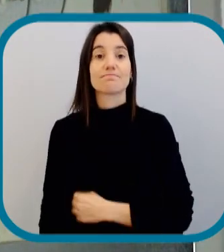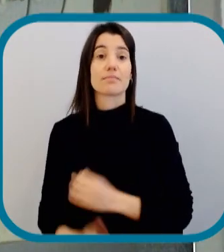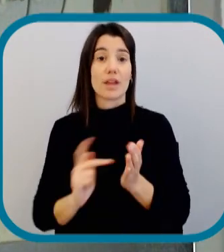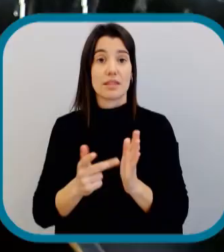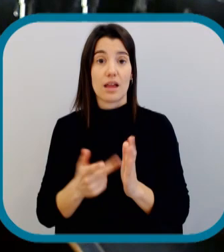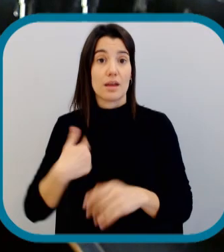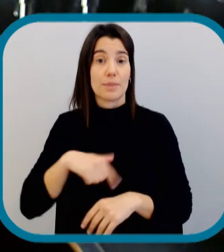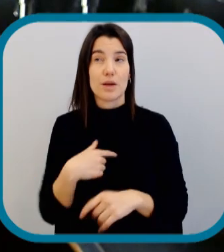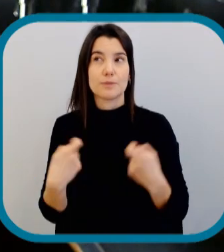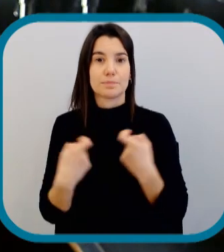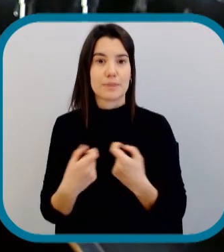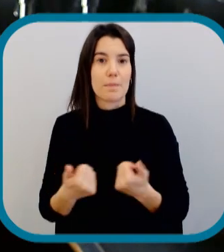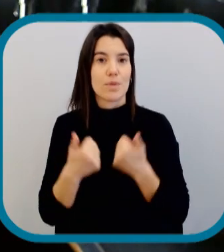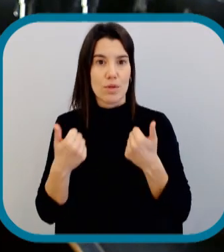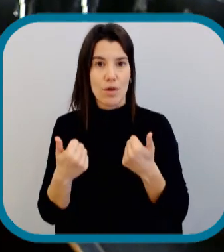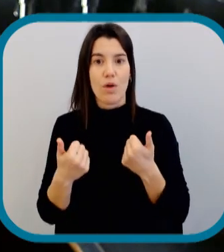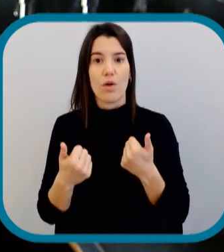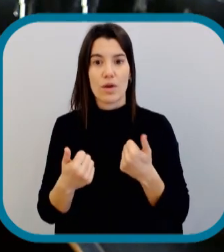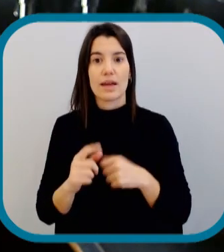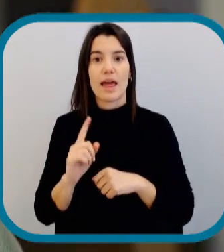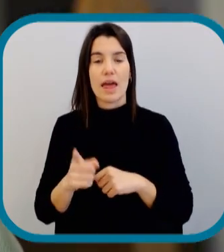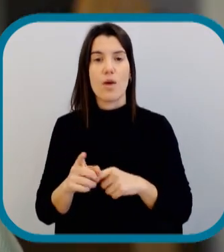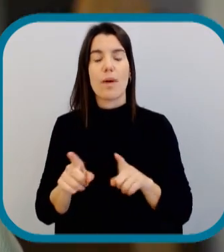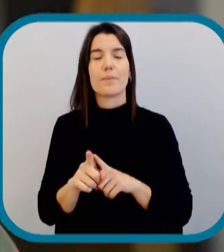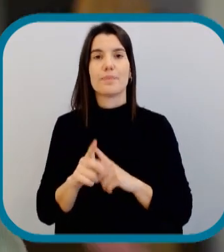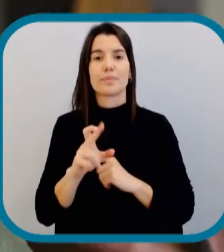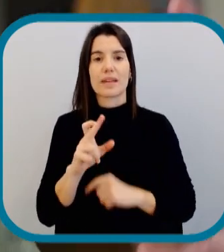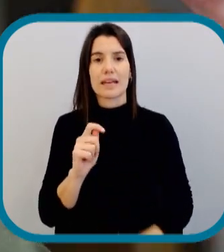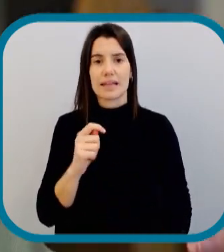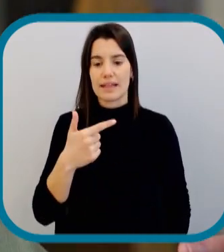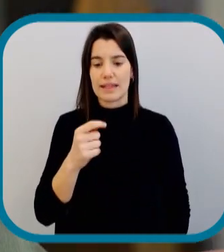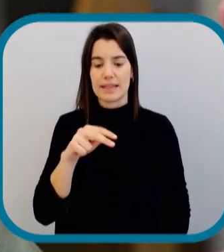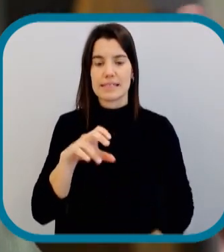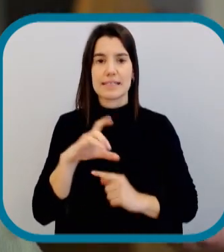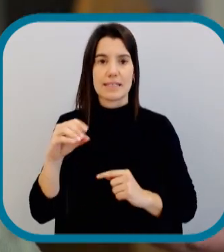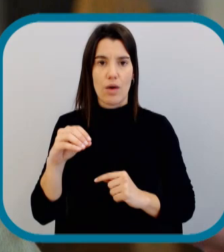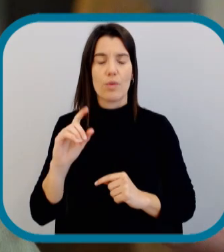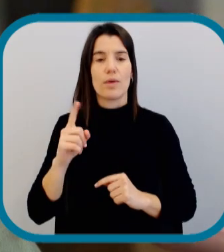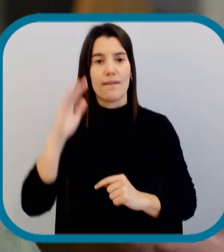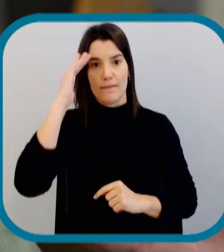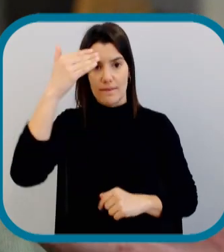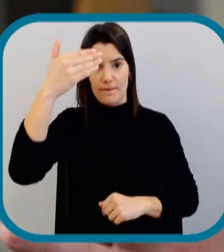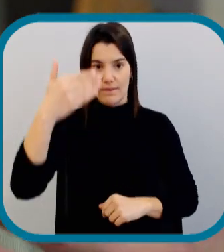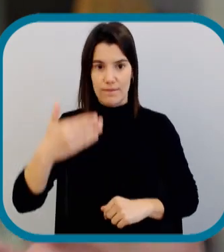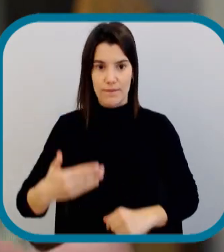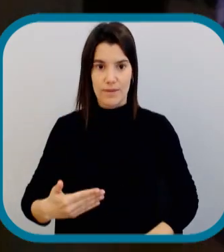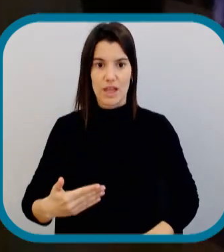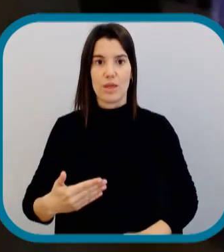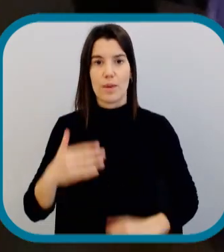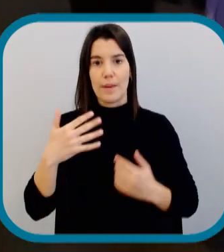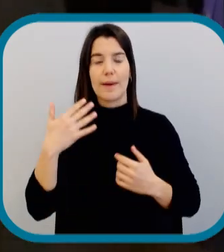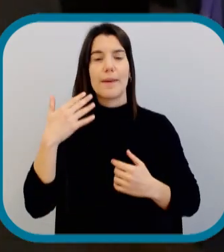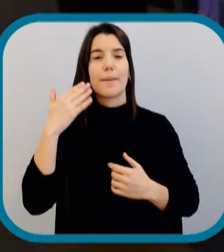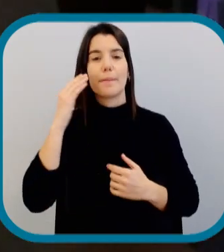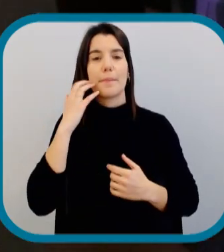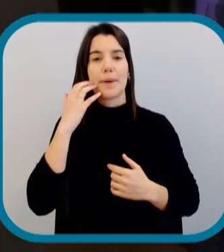A técnica que para nós se enquadrava melhor era a técnica de retenção, que temos um acrílico ou um vidro com uma